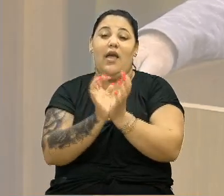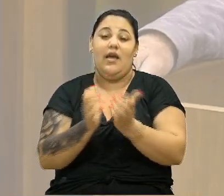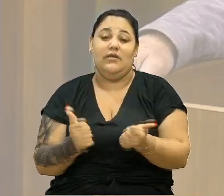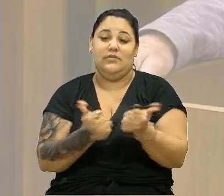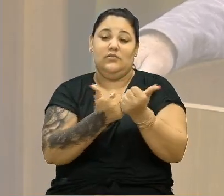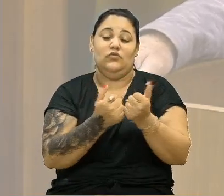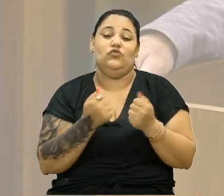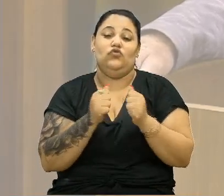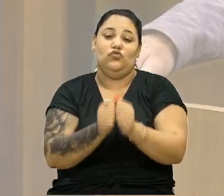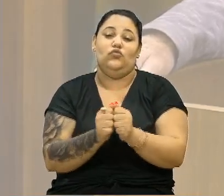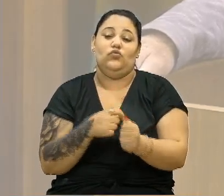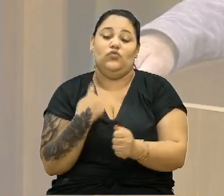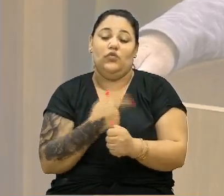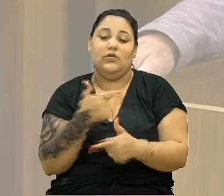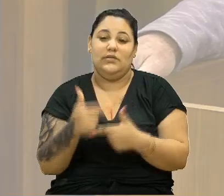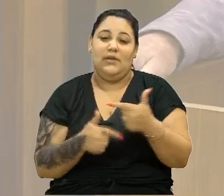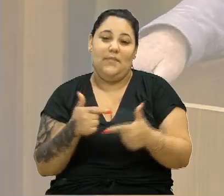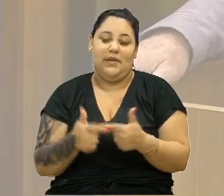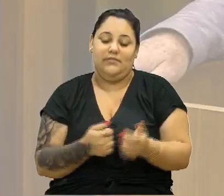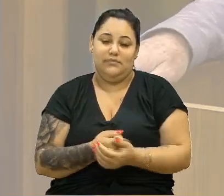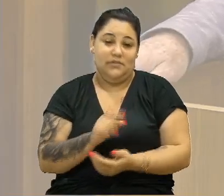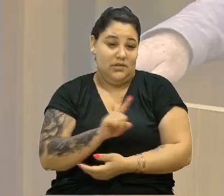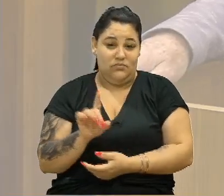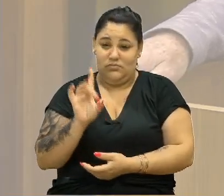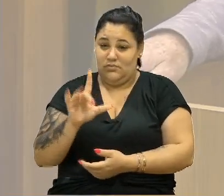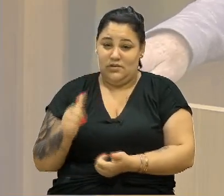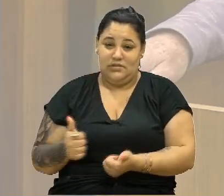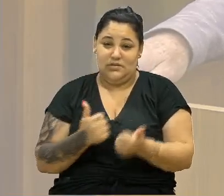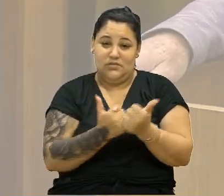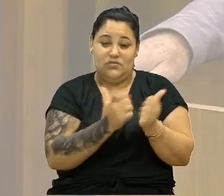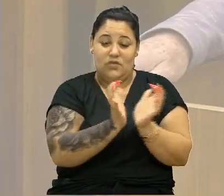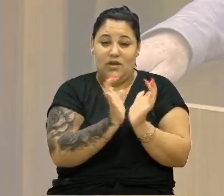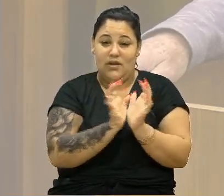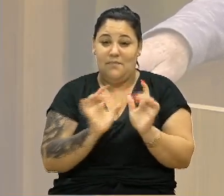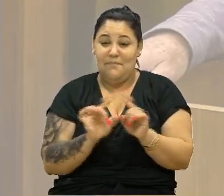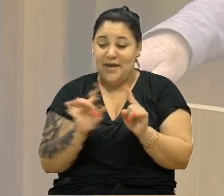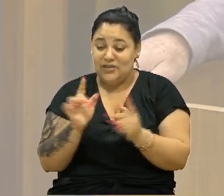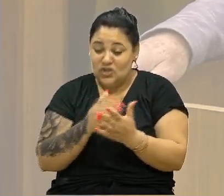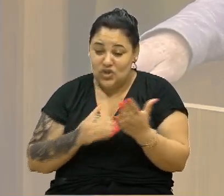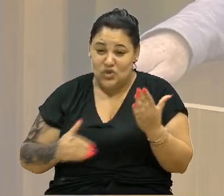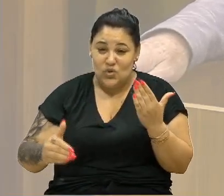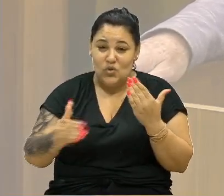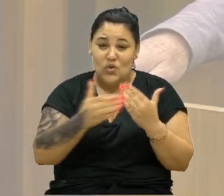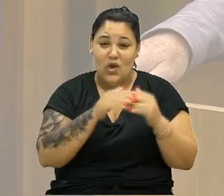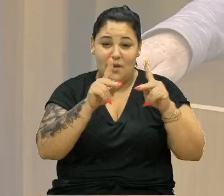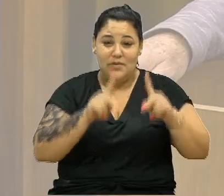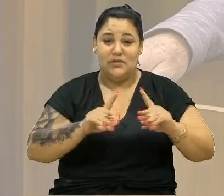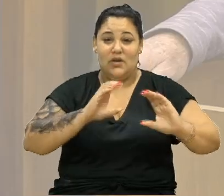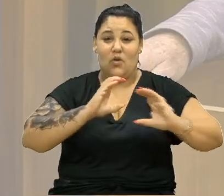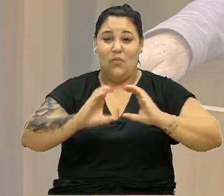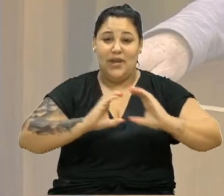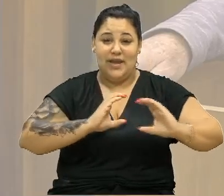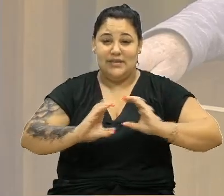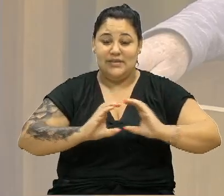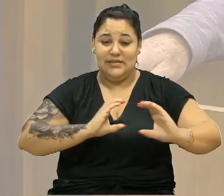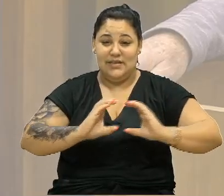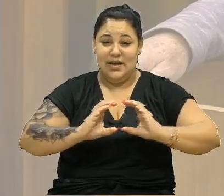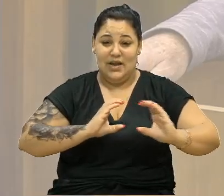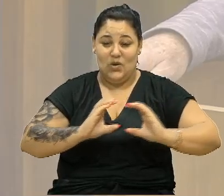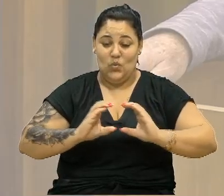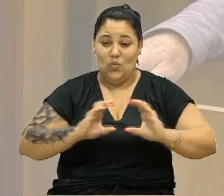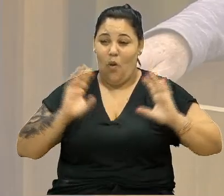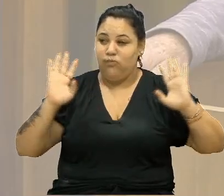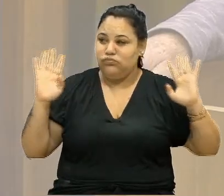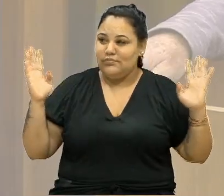nosso lado. Não só os assessores e colegas, mas todo o pessoal da comunicação, todo o pessoal da